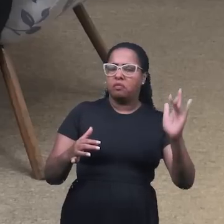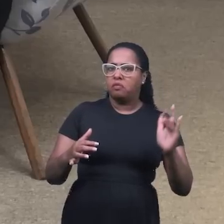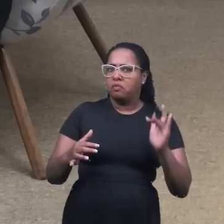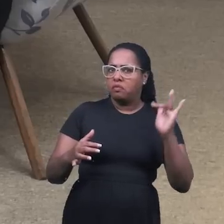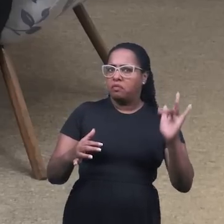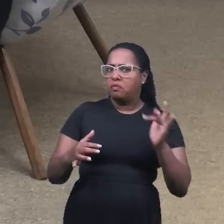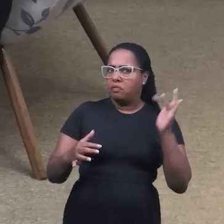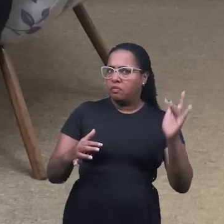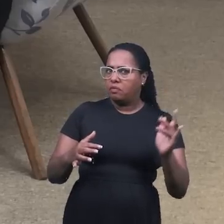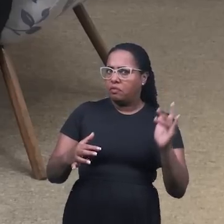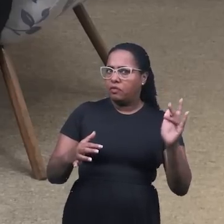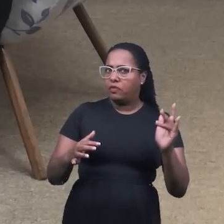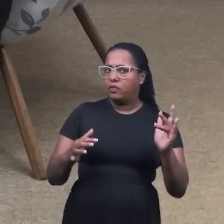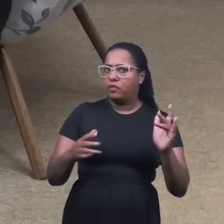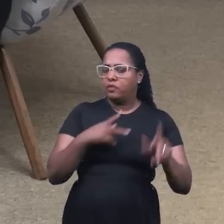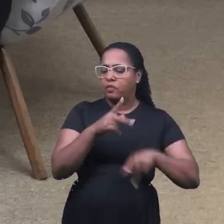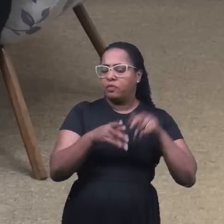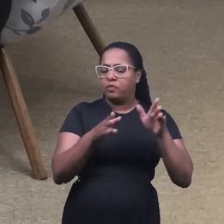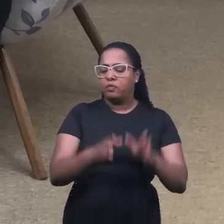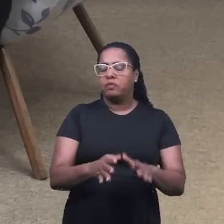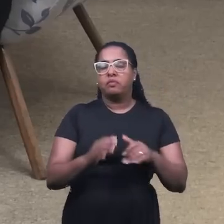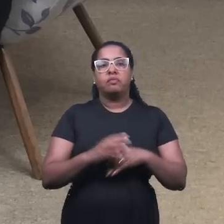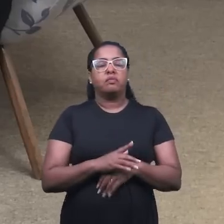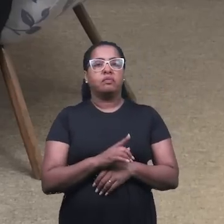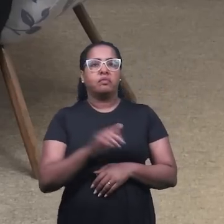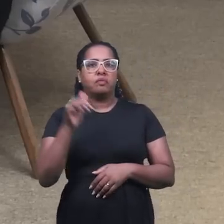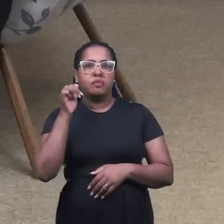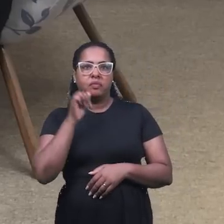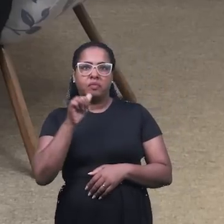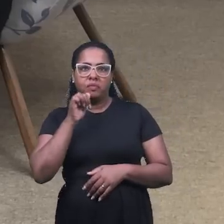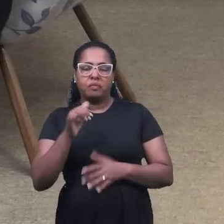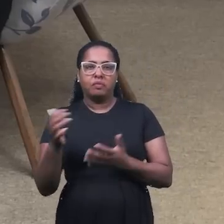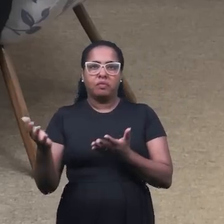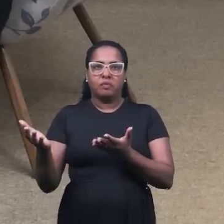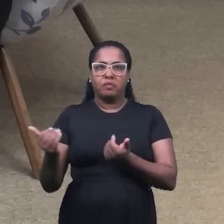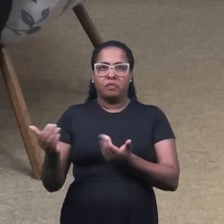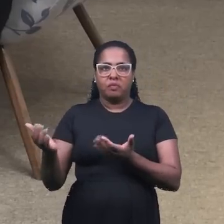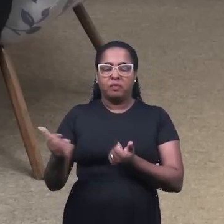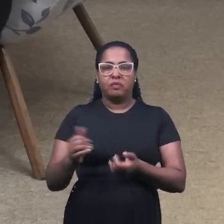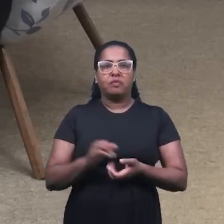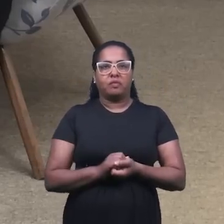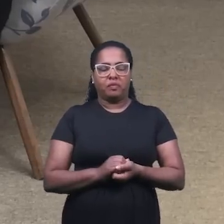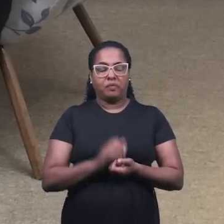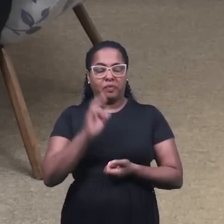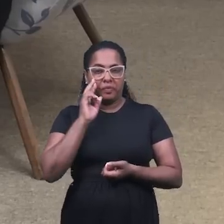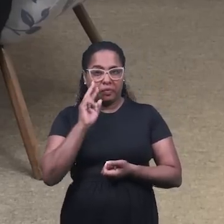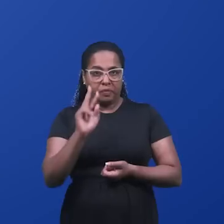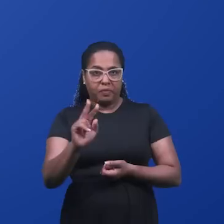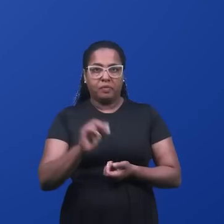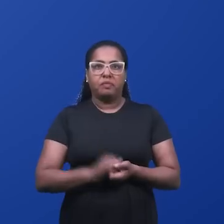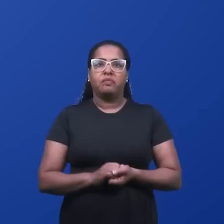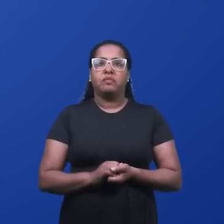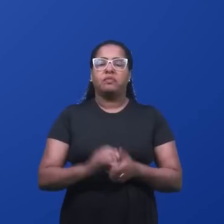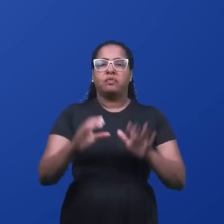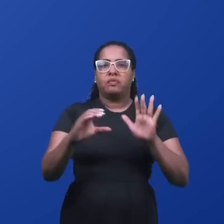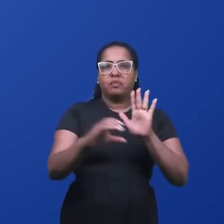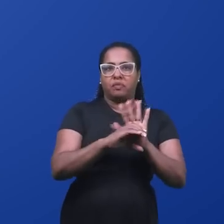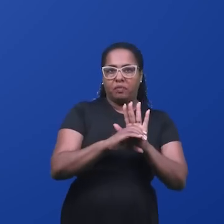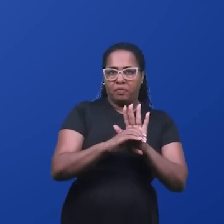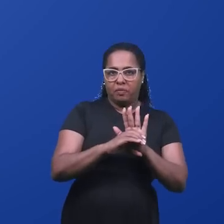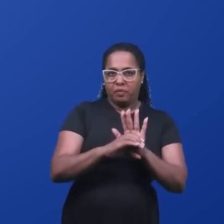Quem responde agora é a jovem Ludmila Caetano, de Brasília, Distrito Federal. Vamos assistir. O